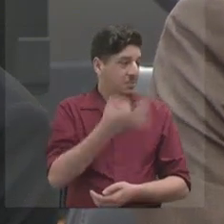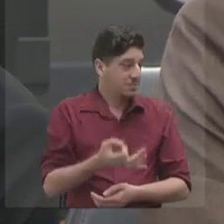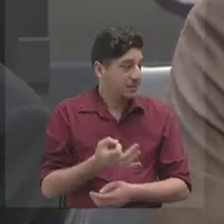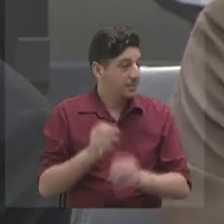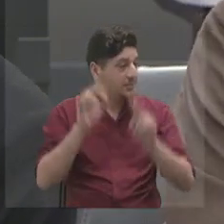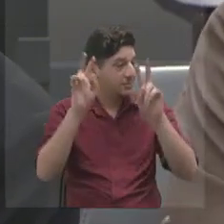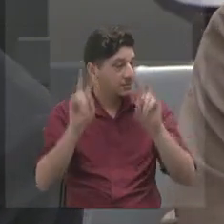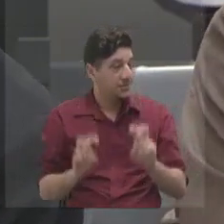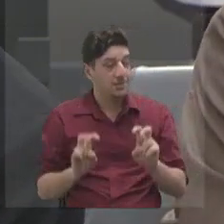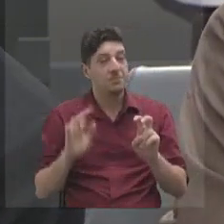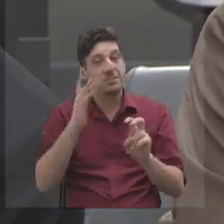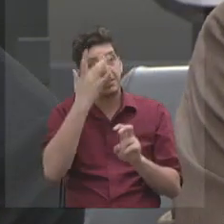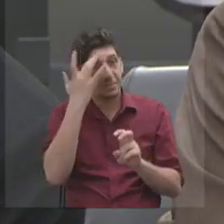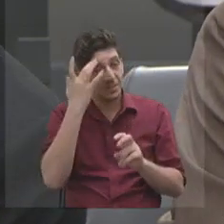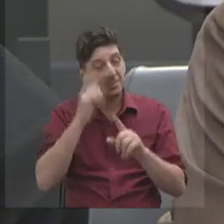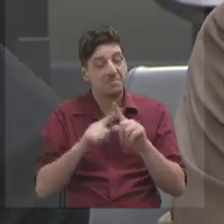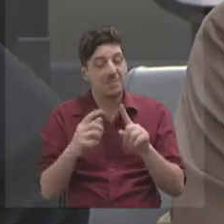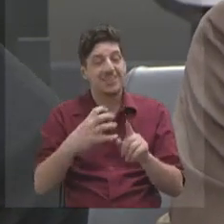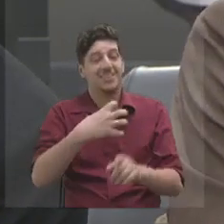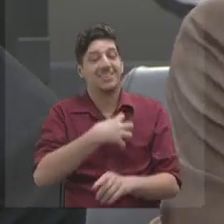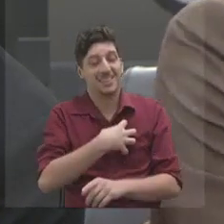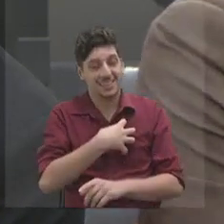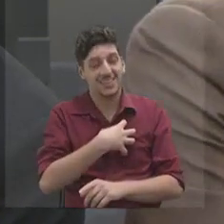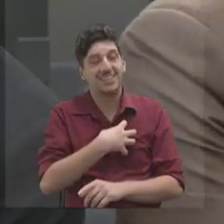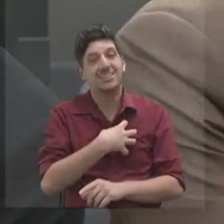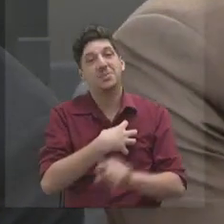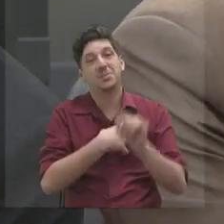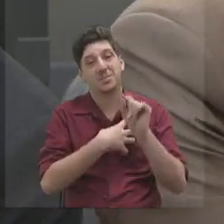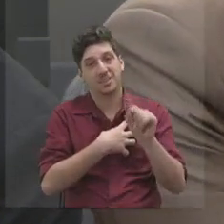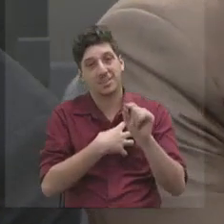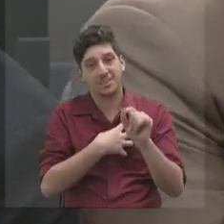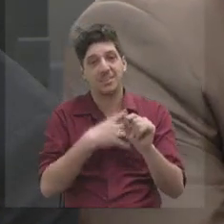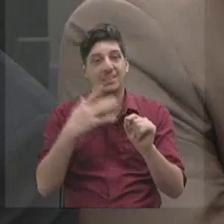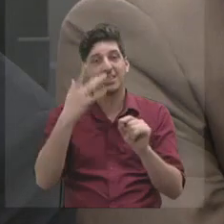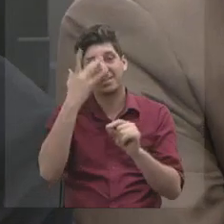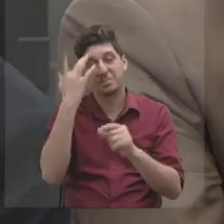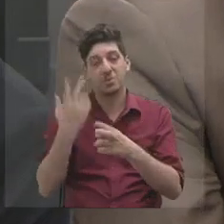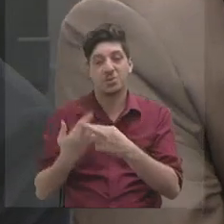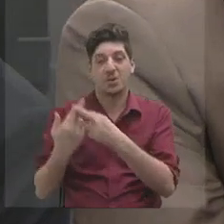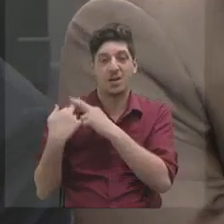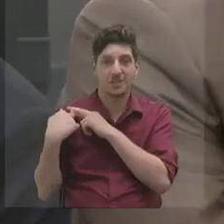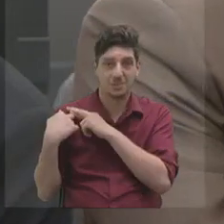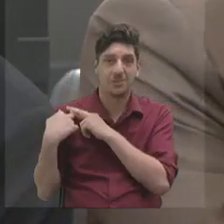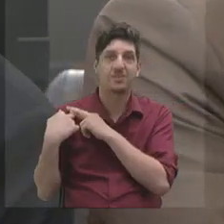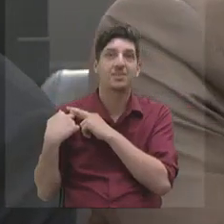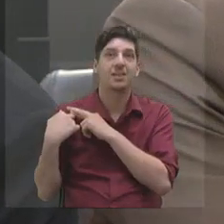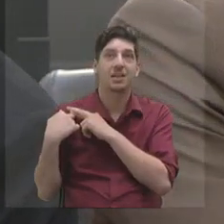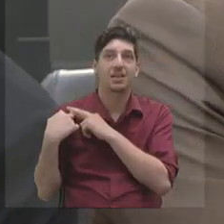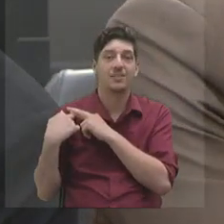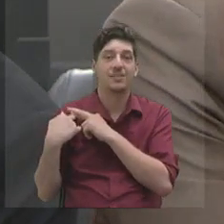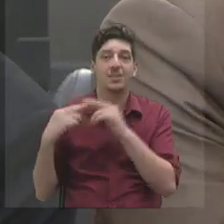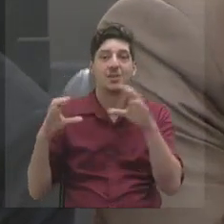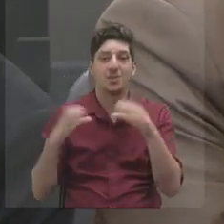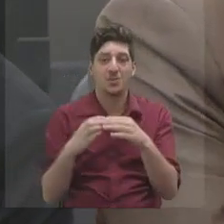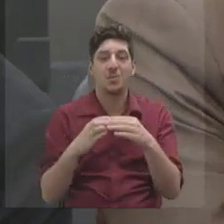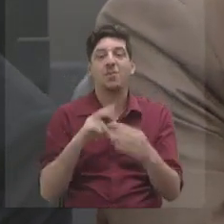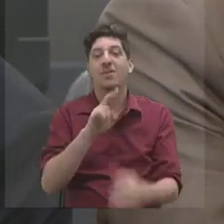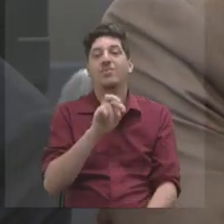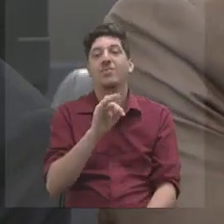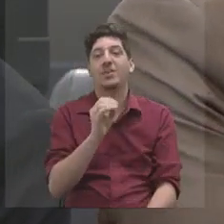mas eu senti que os responsáveis pelo consórcio vetor Norte